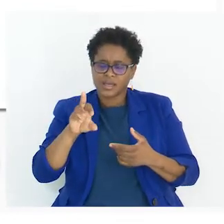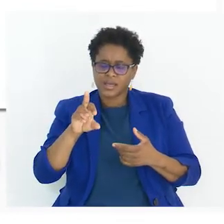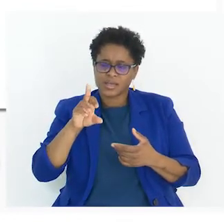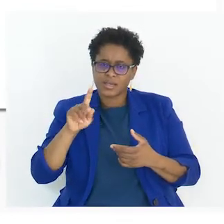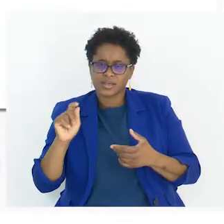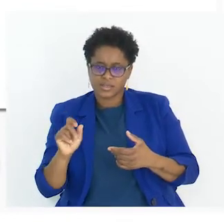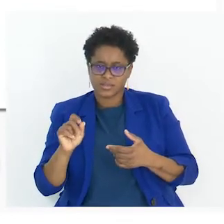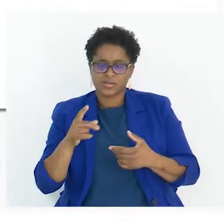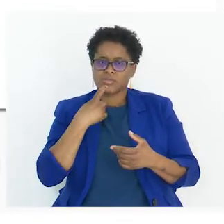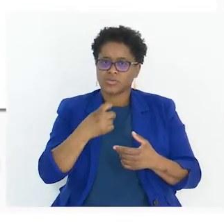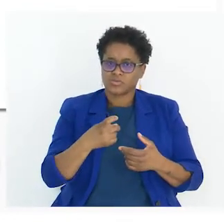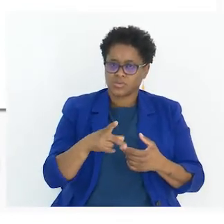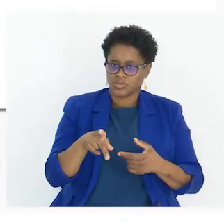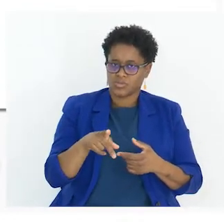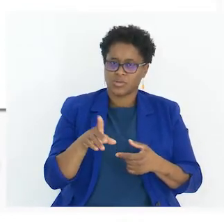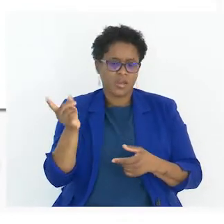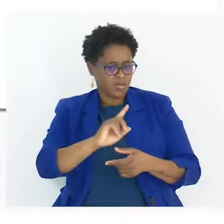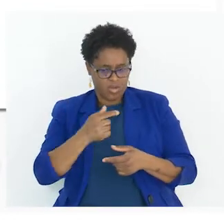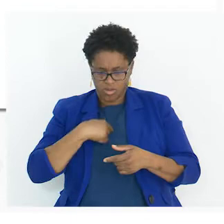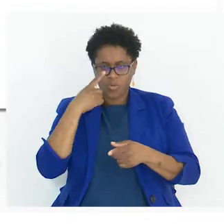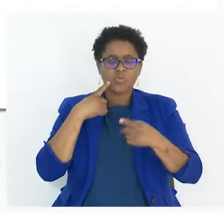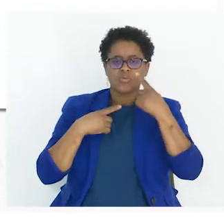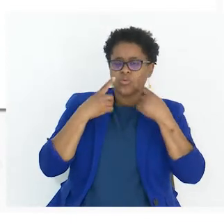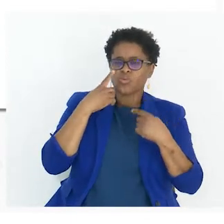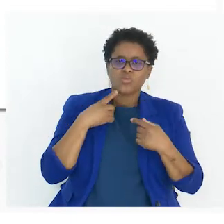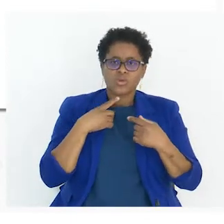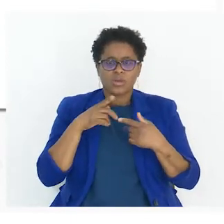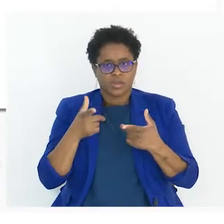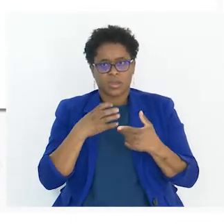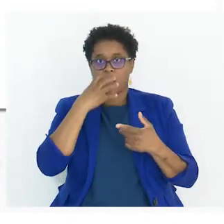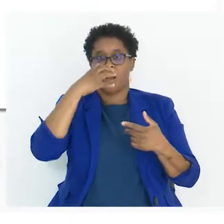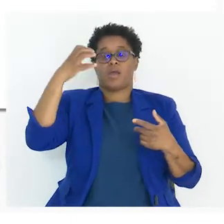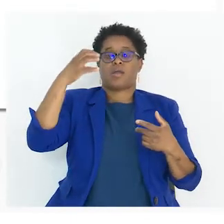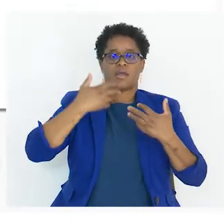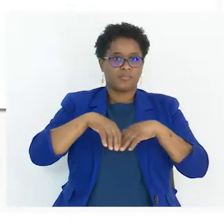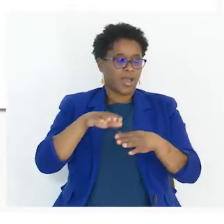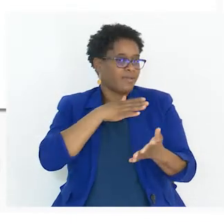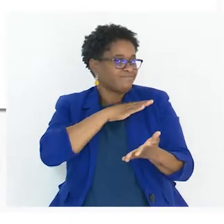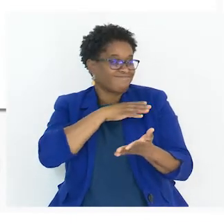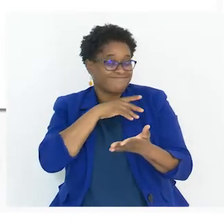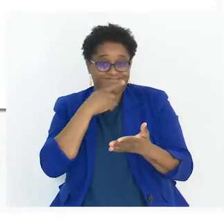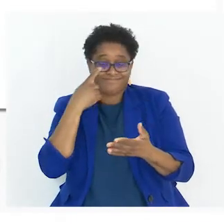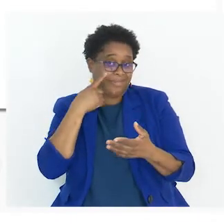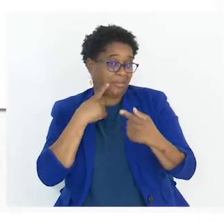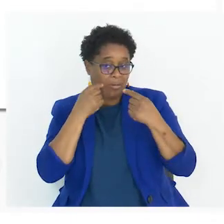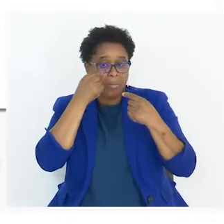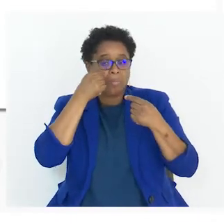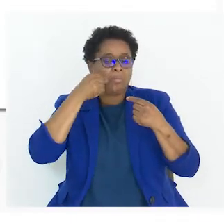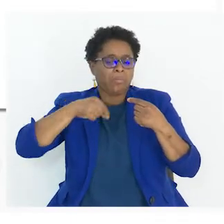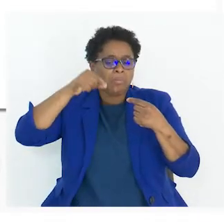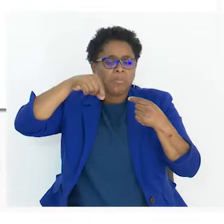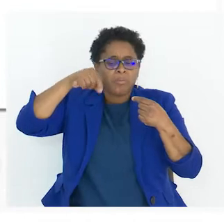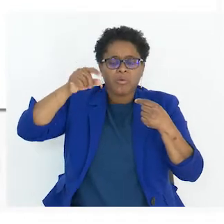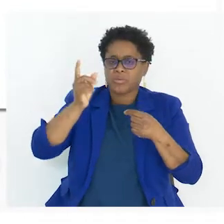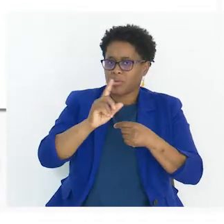e chamava-se Griote. Não, eu choro e até dou uns berros, mas não sai